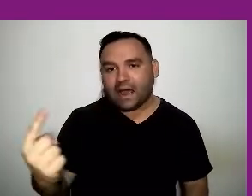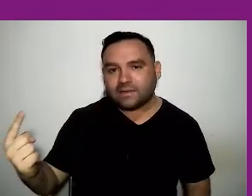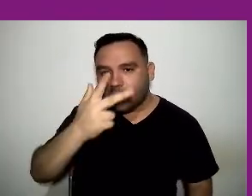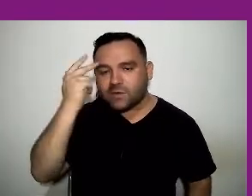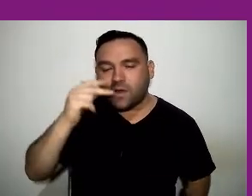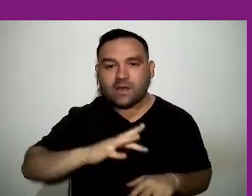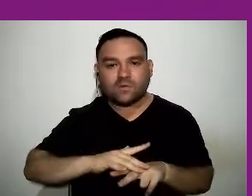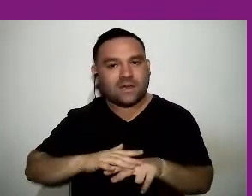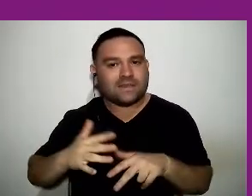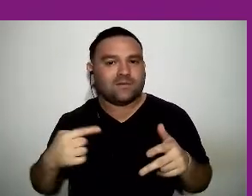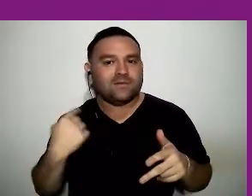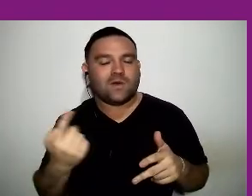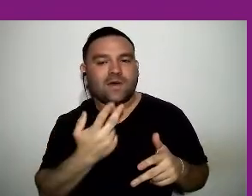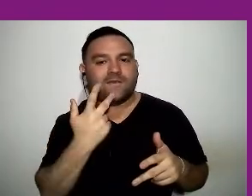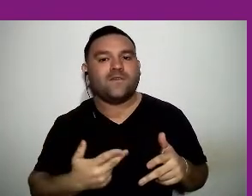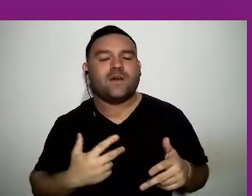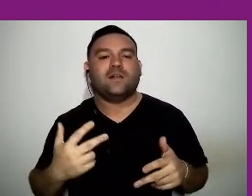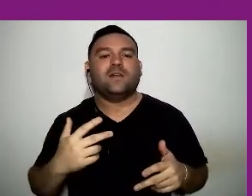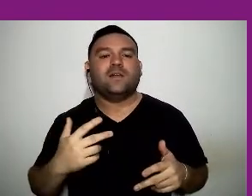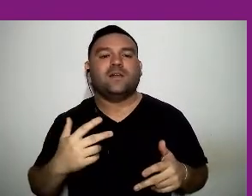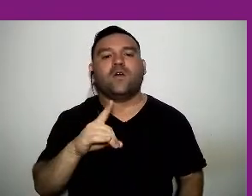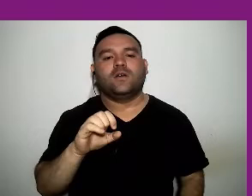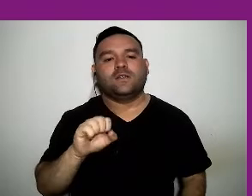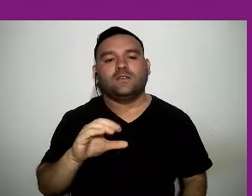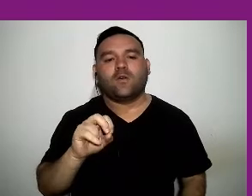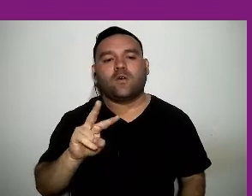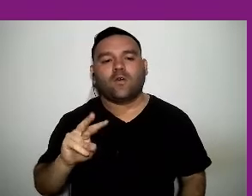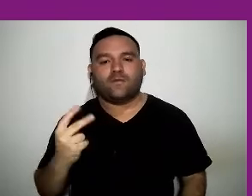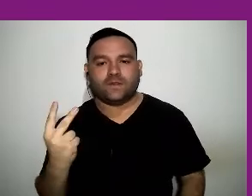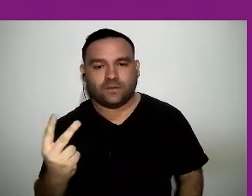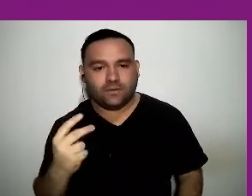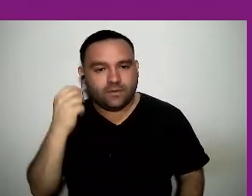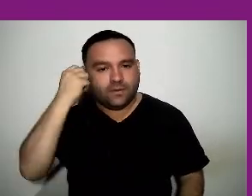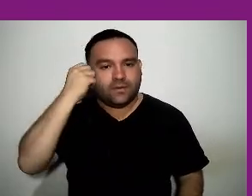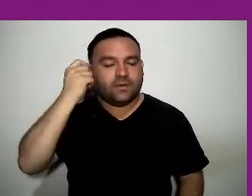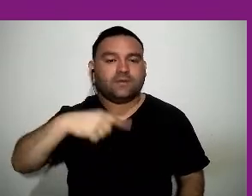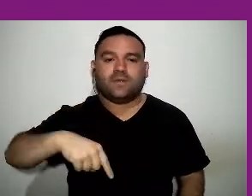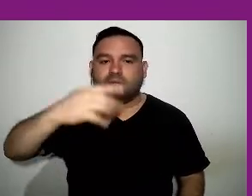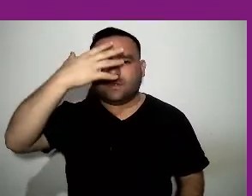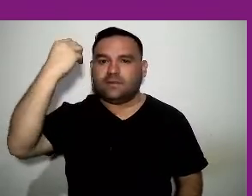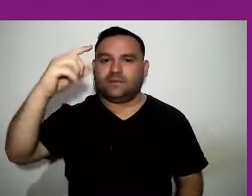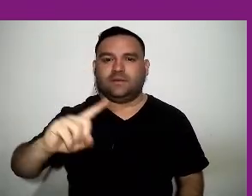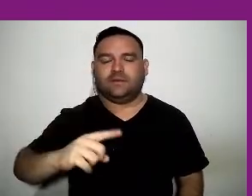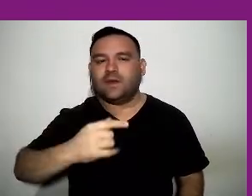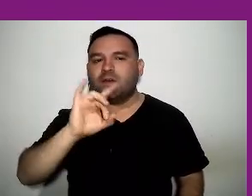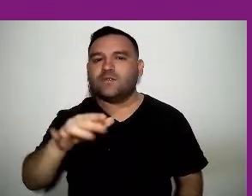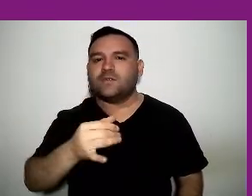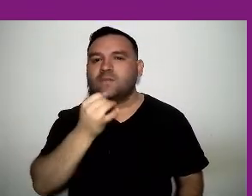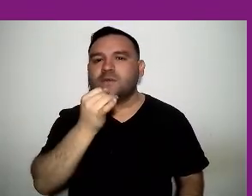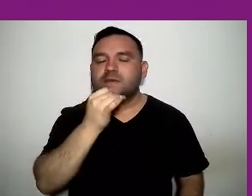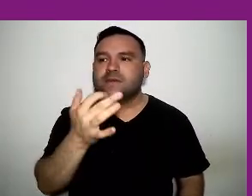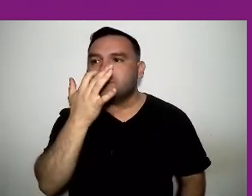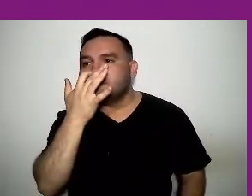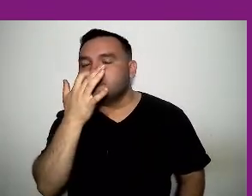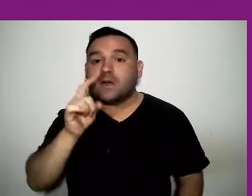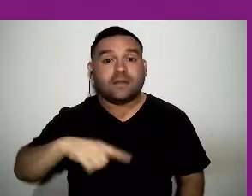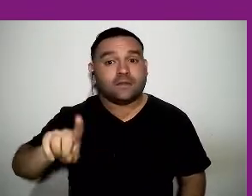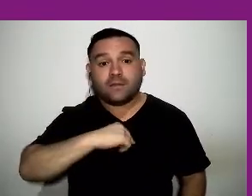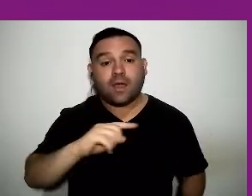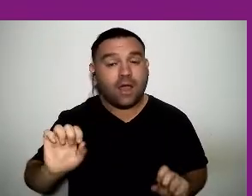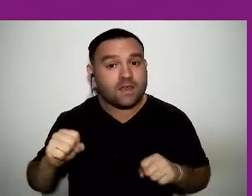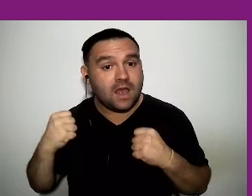dessa doença que nós chamamos de MODS-CoV-2. Não devemos ficar contemplando, devemos